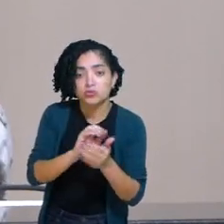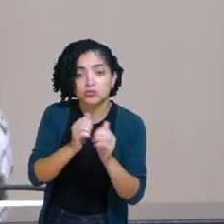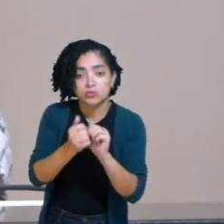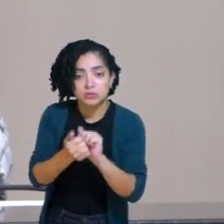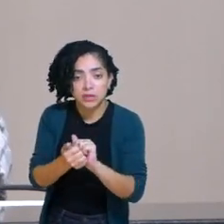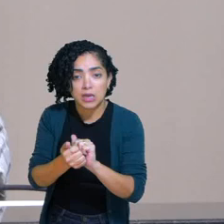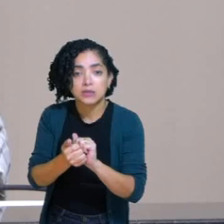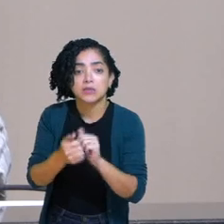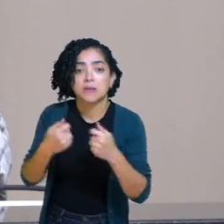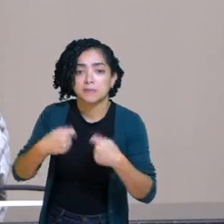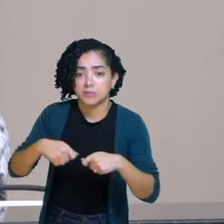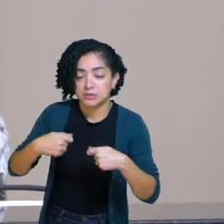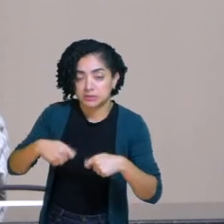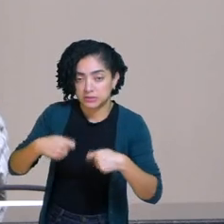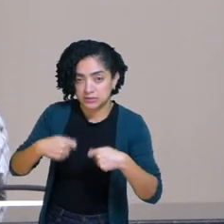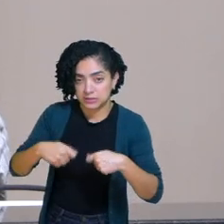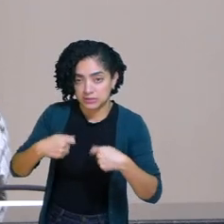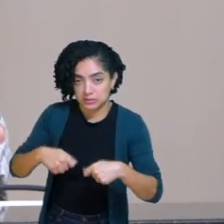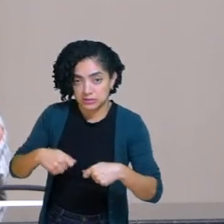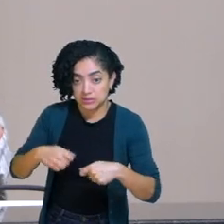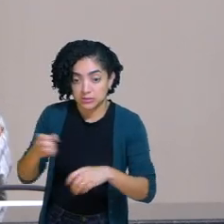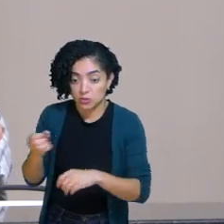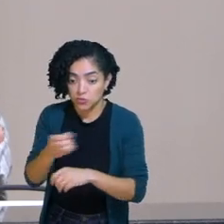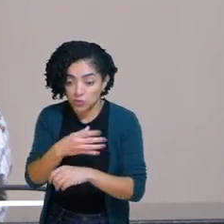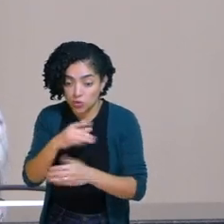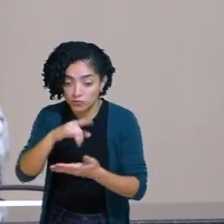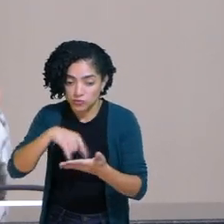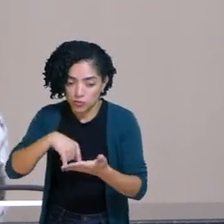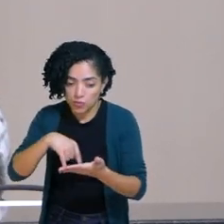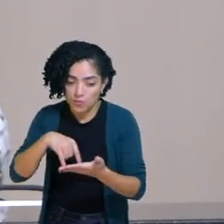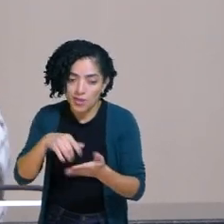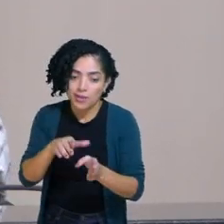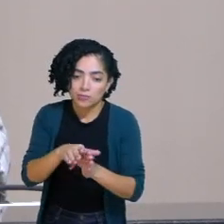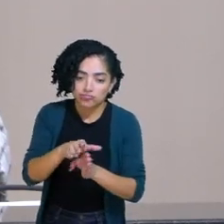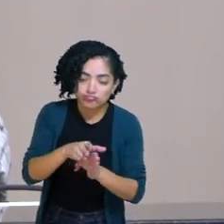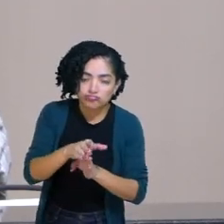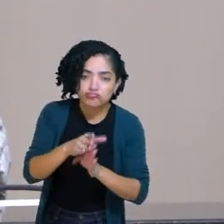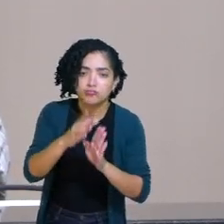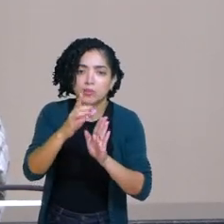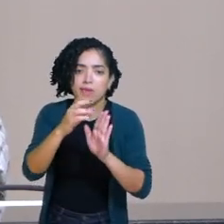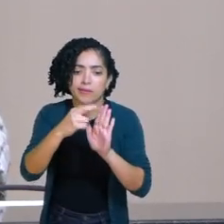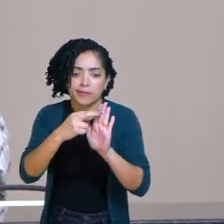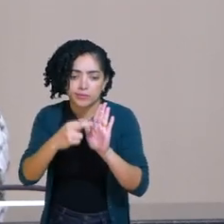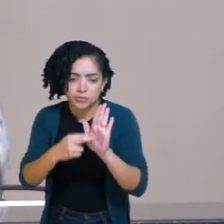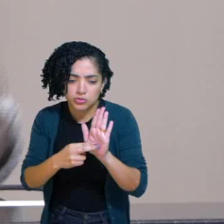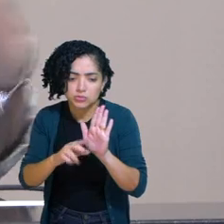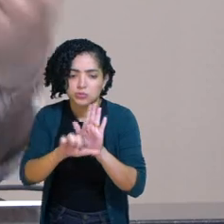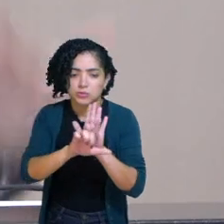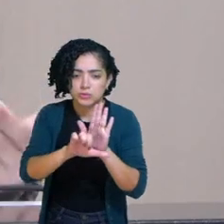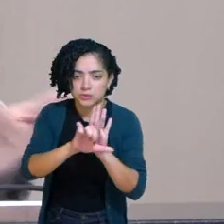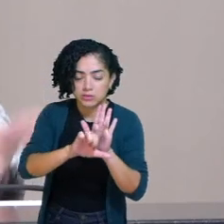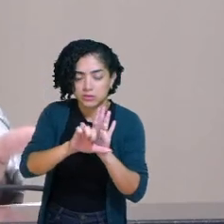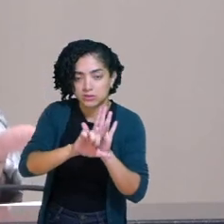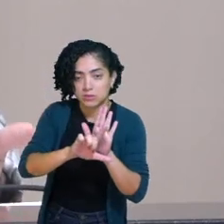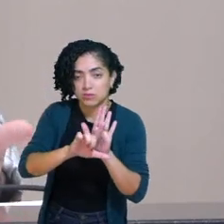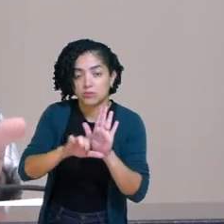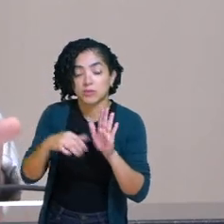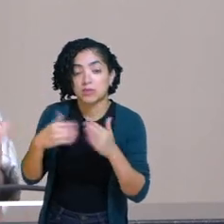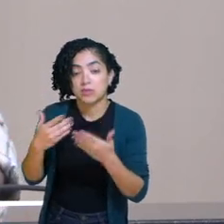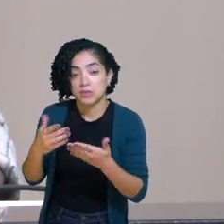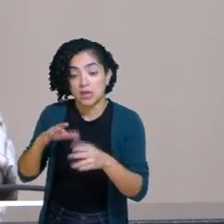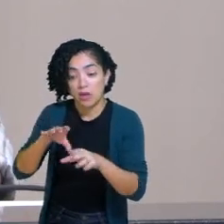ajustados e adequados a ao aos novos documentos orientadores diretrizes e legislação e cabe a